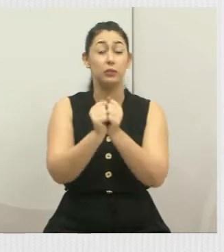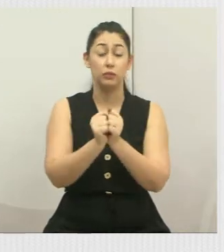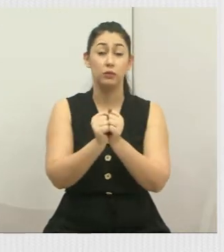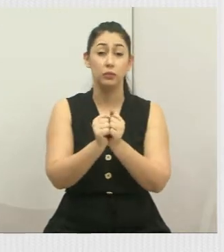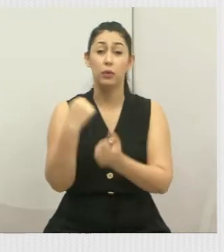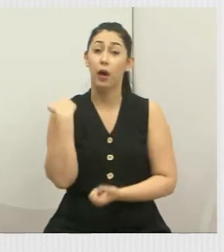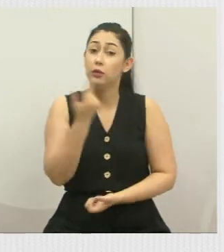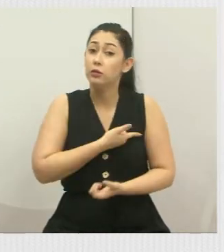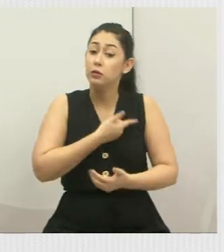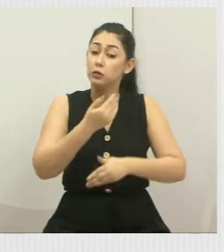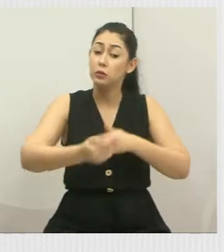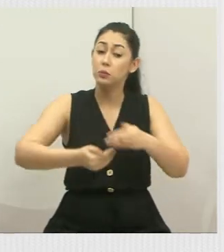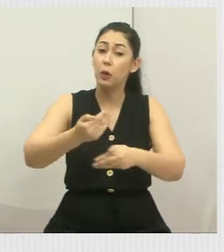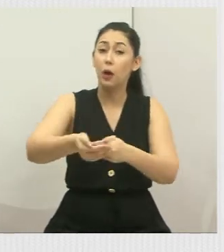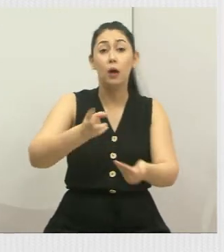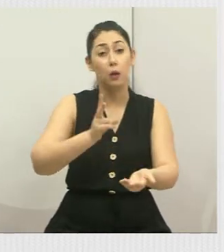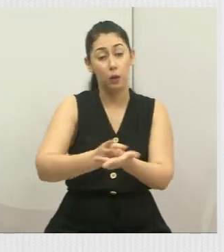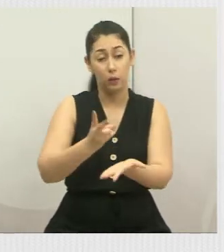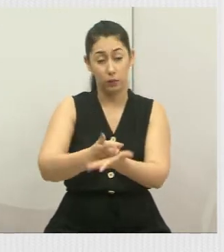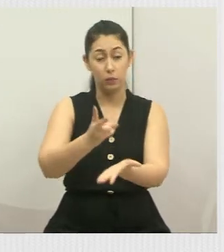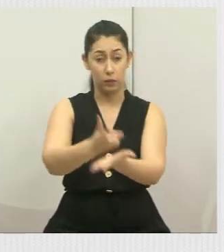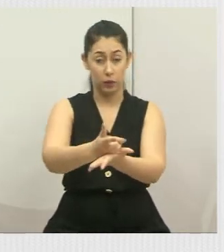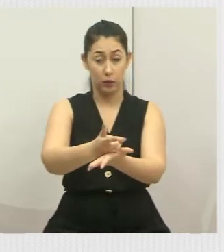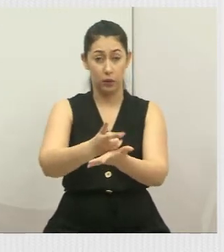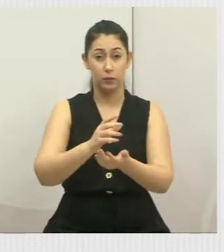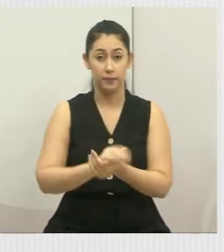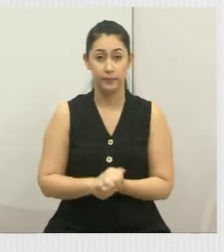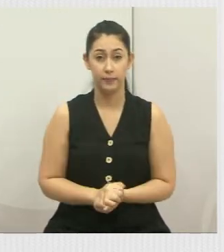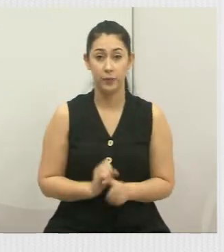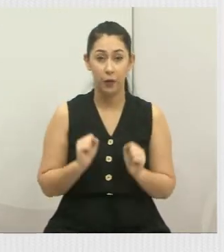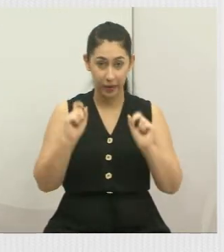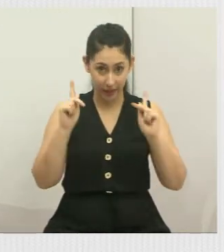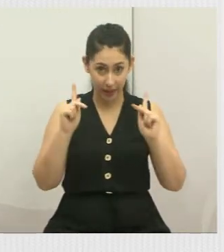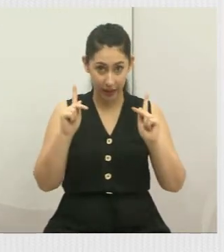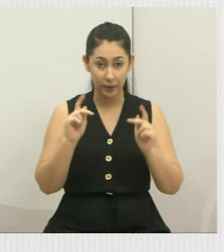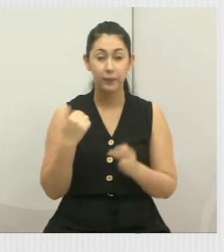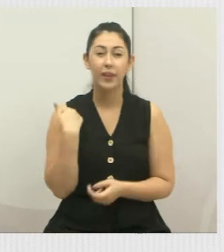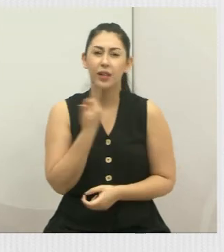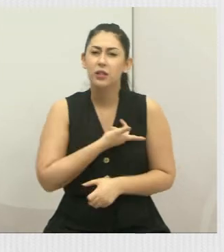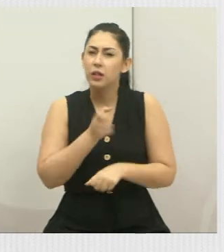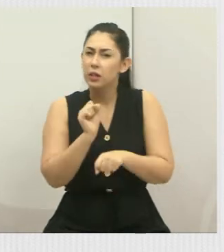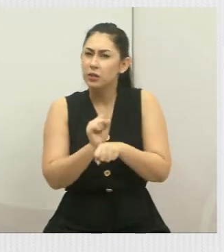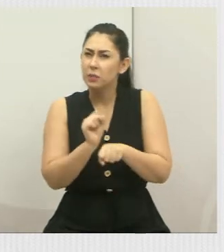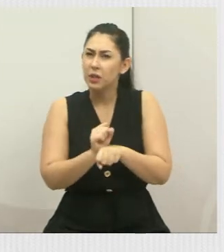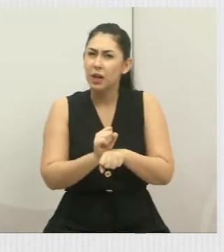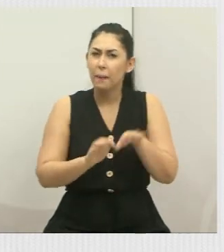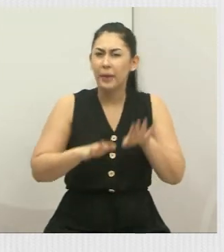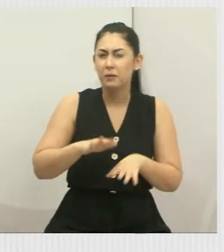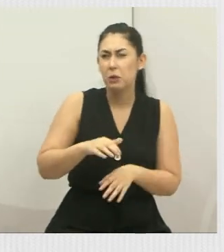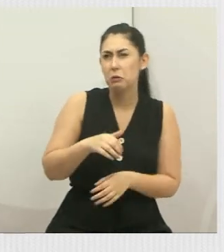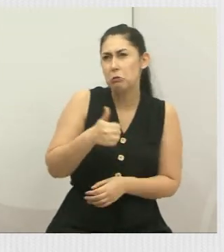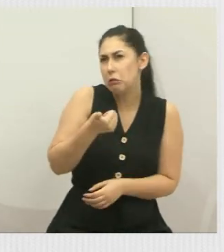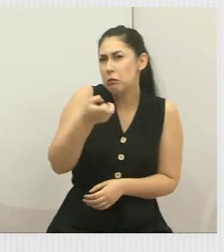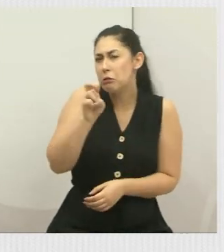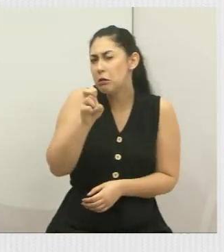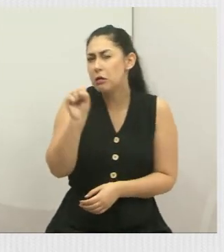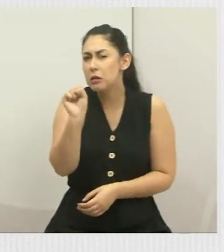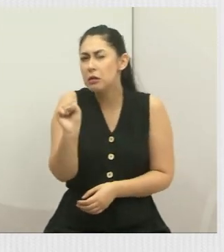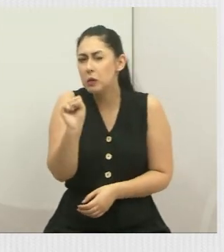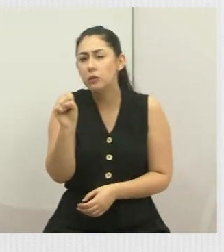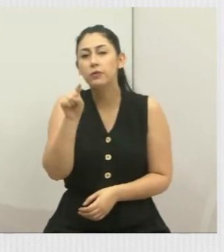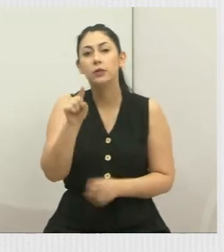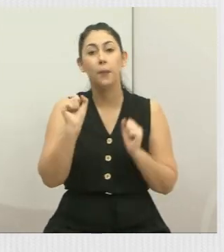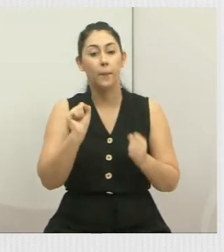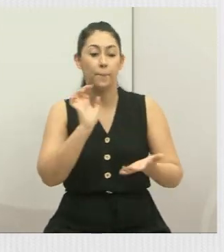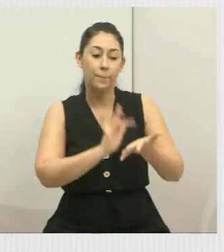dar sequência a essa consulta pública, tá bom? Então, nós vamos dar aqui uma pausa de uns 15, 20 segundos para que você possa acessar